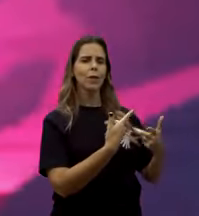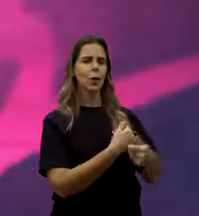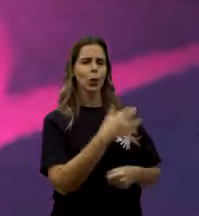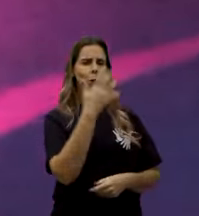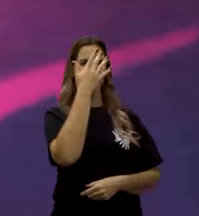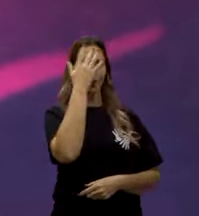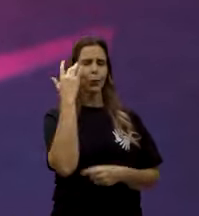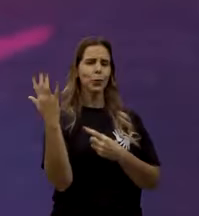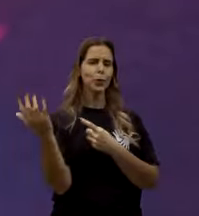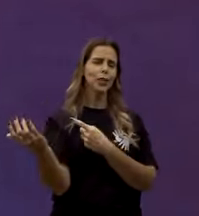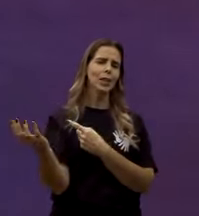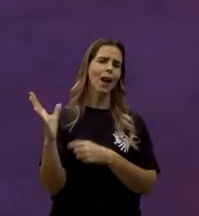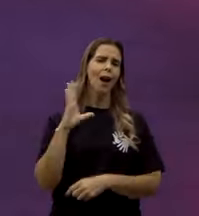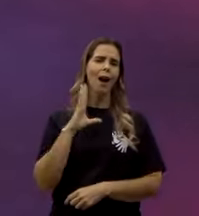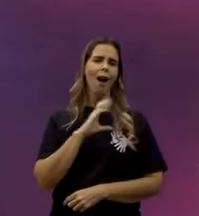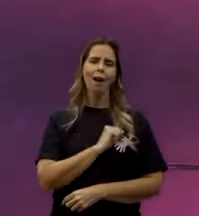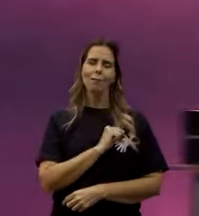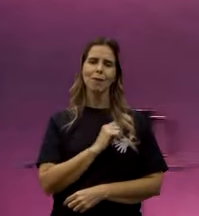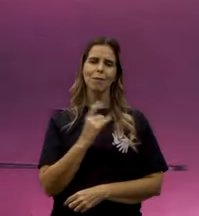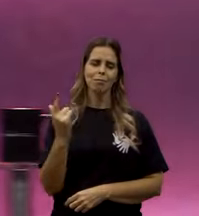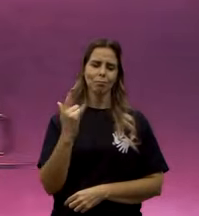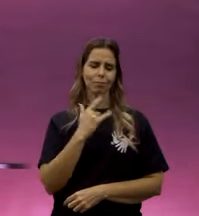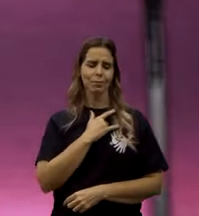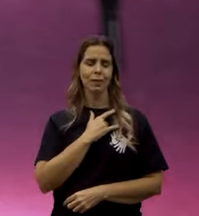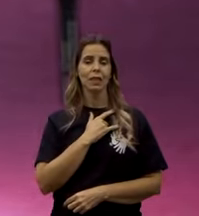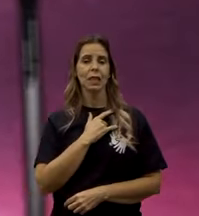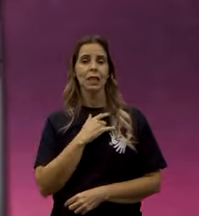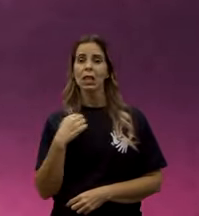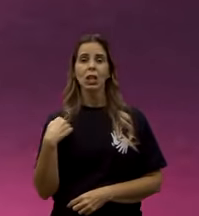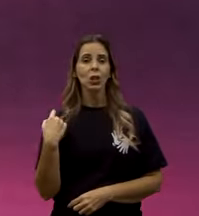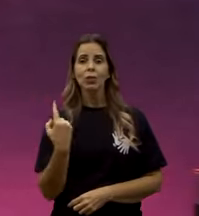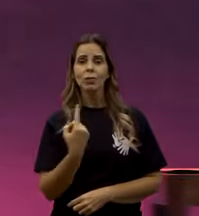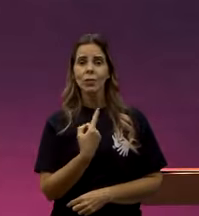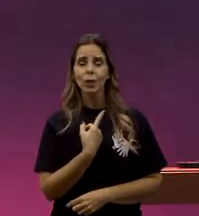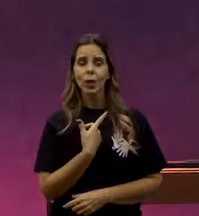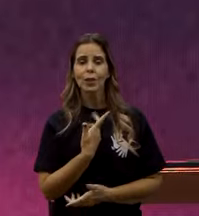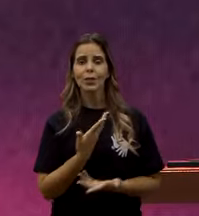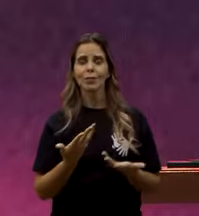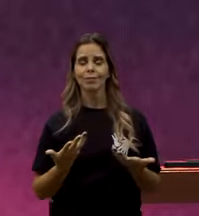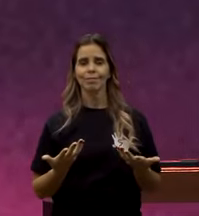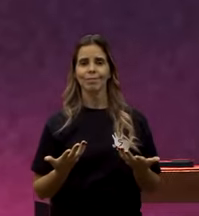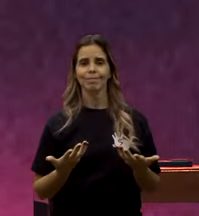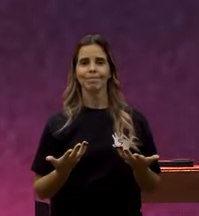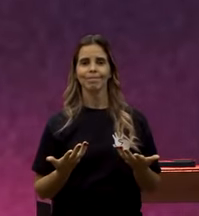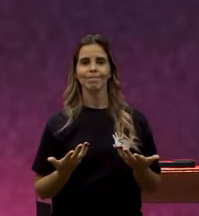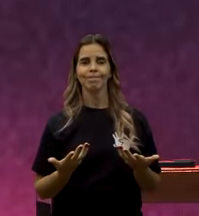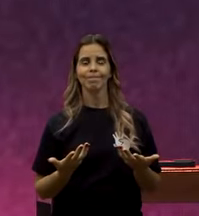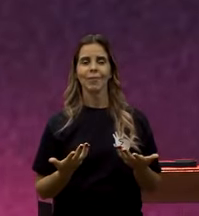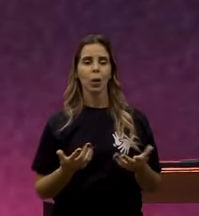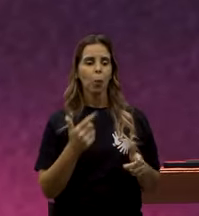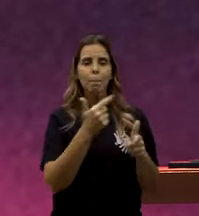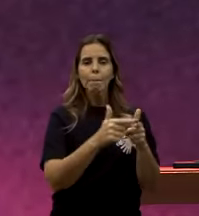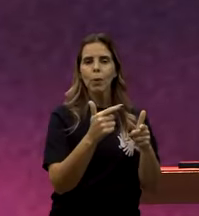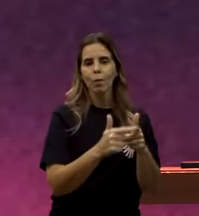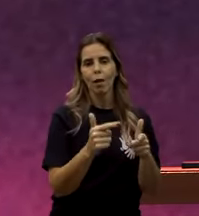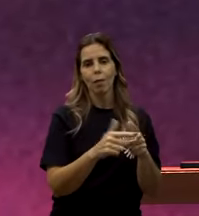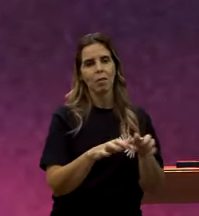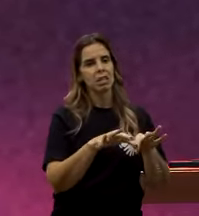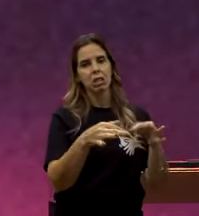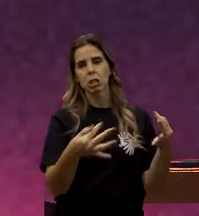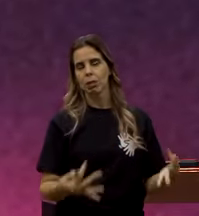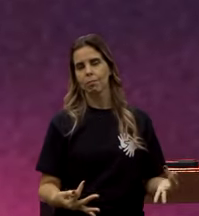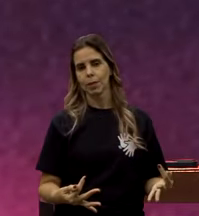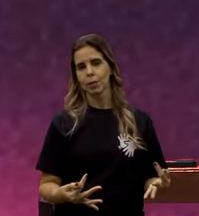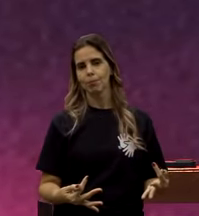nos ama e a gente se desgastando se degladiando Ei sabe o que que você deveria fazer a partir de hoje olhar as brigas e dizer